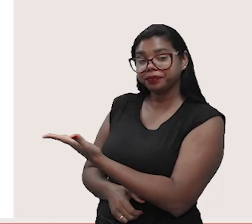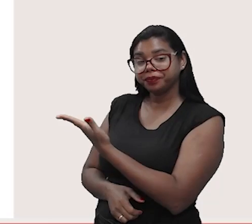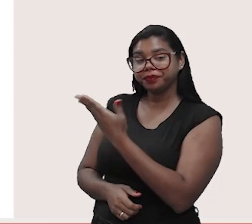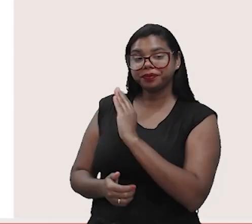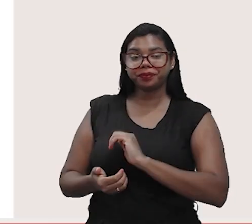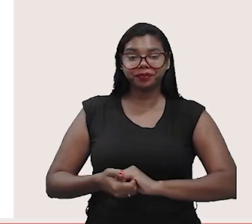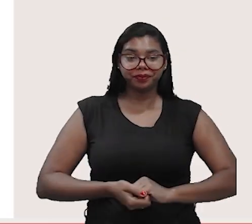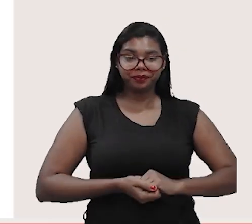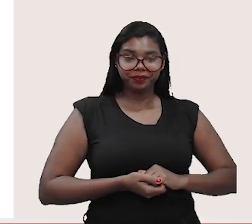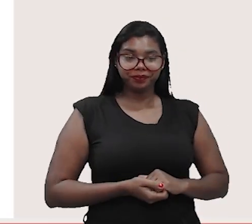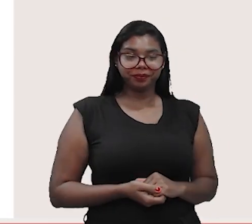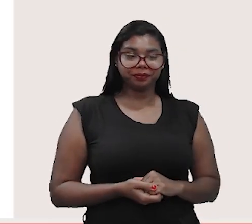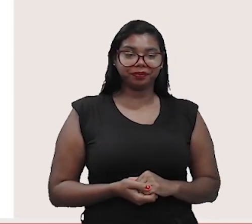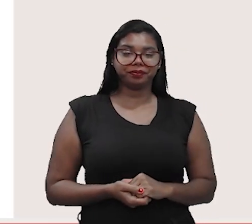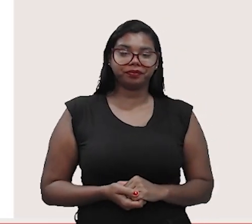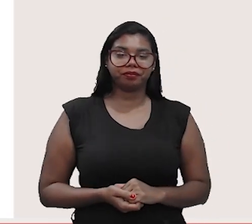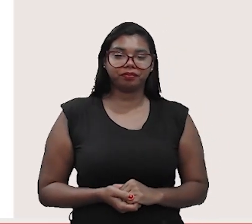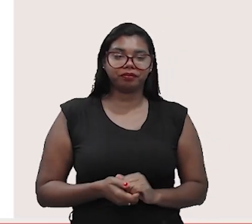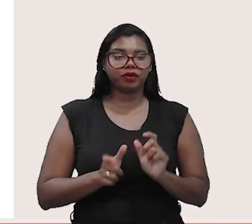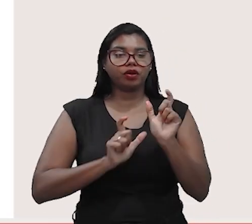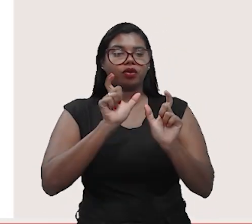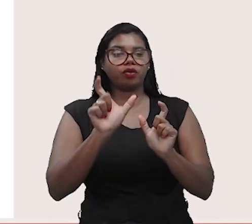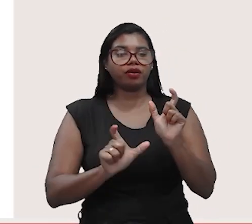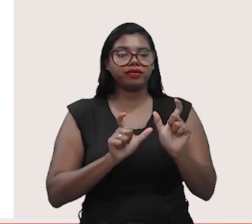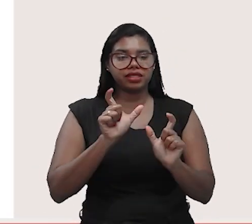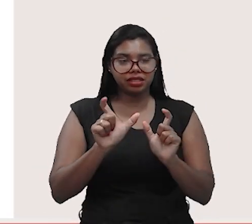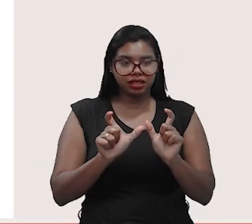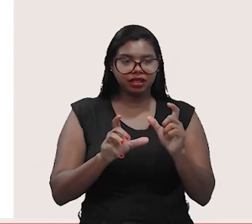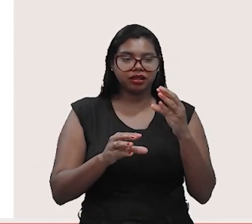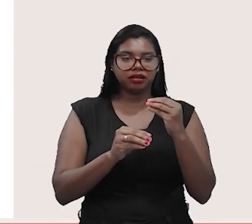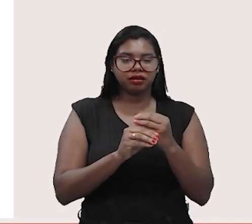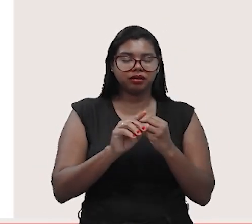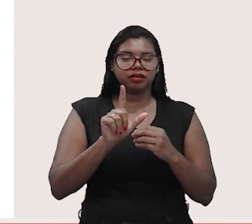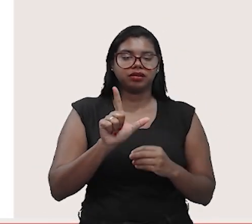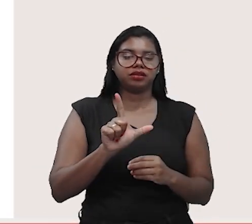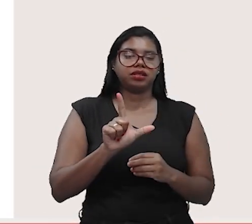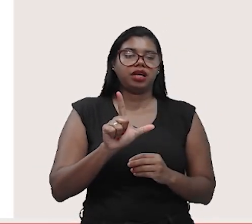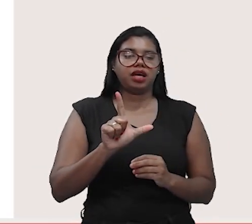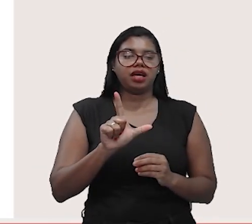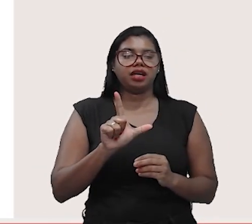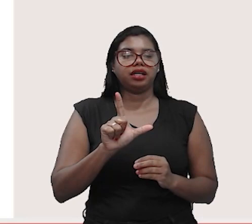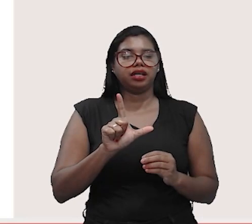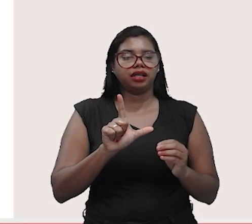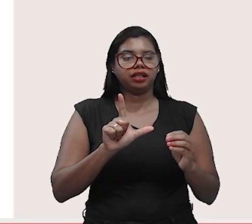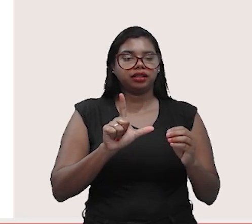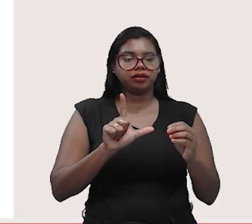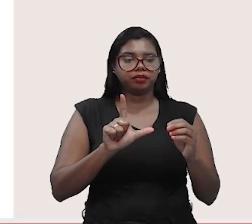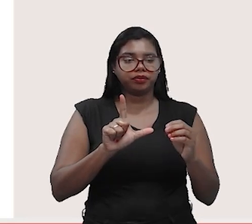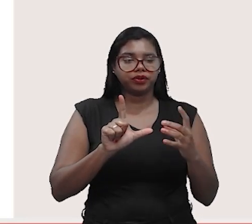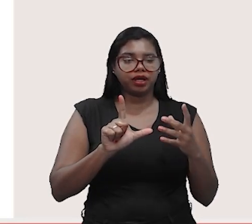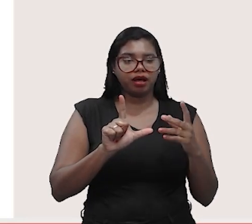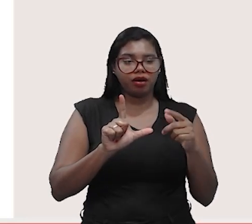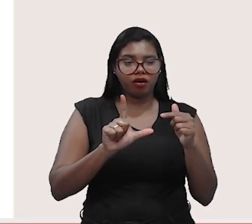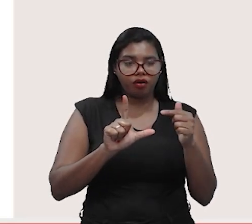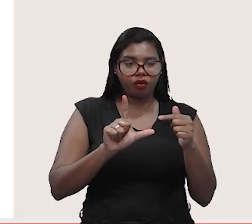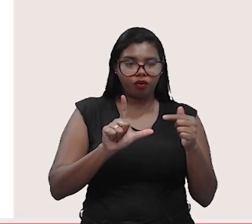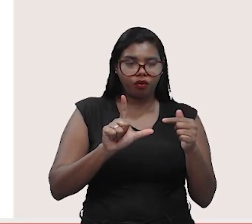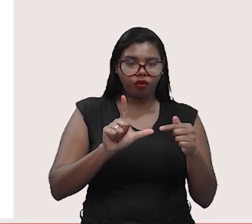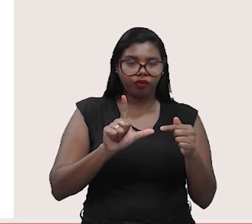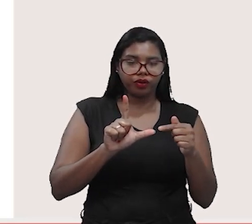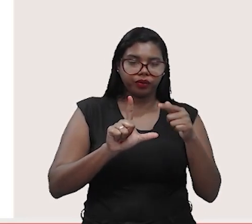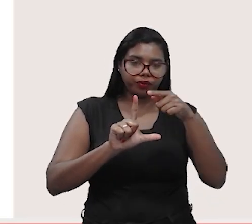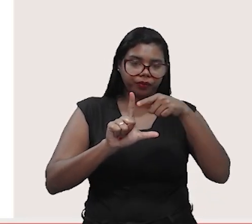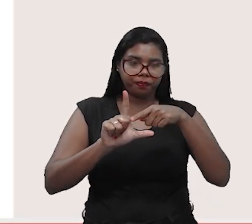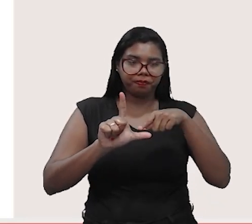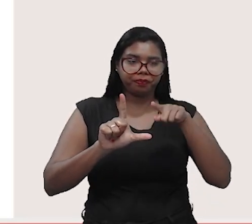o coeficiente A negativo, então a parábola voltada para cima, a função vai admitir um valor mínimo. Porém, quando